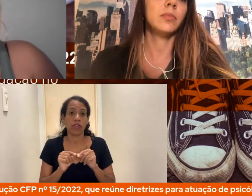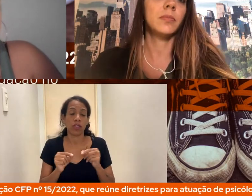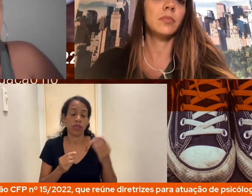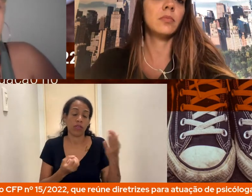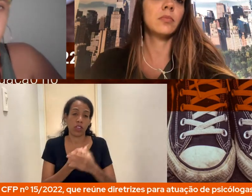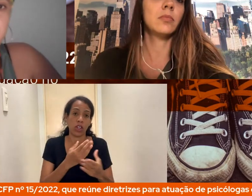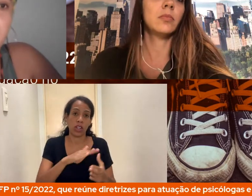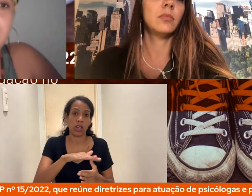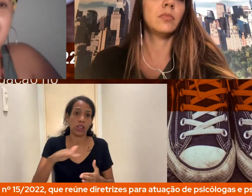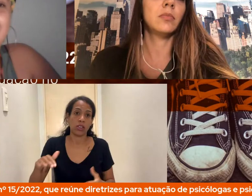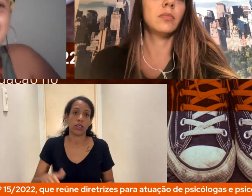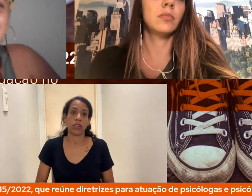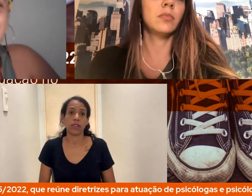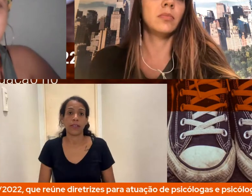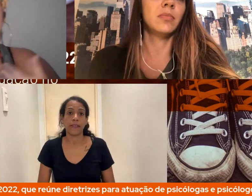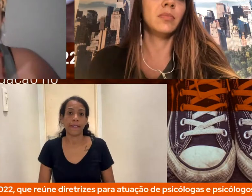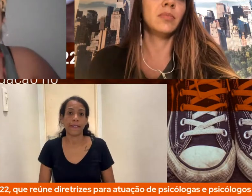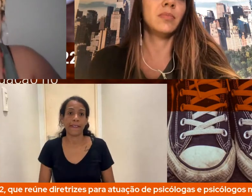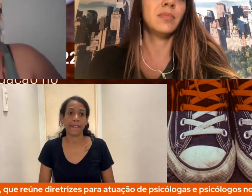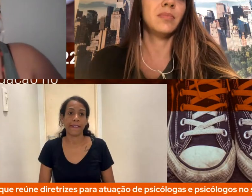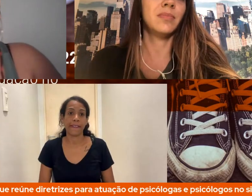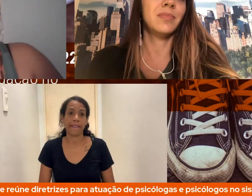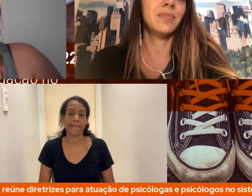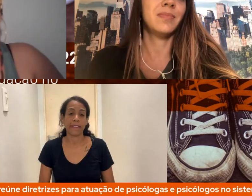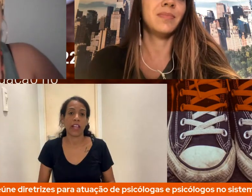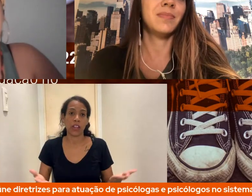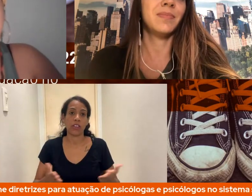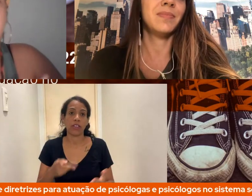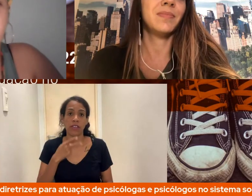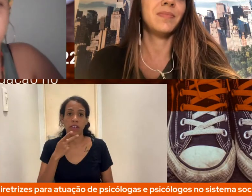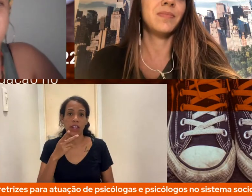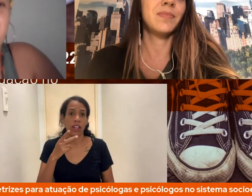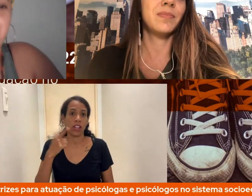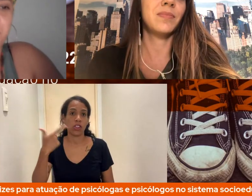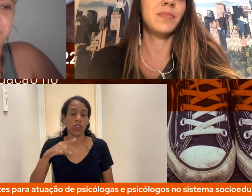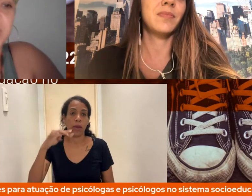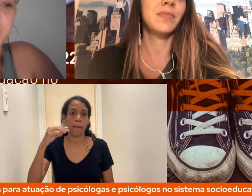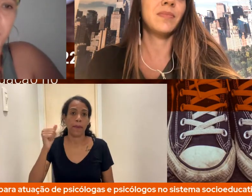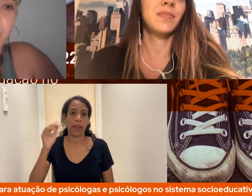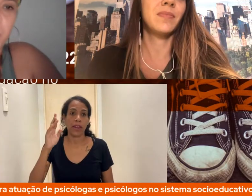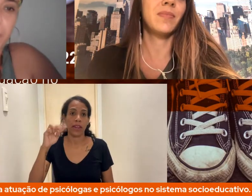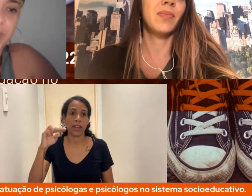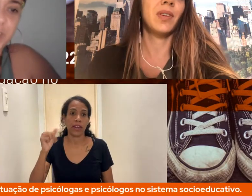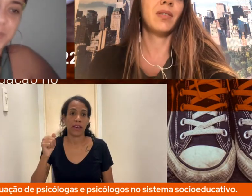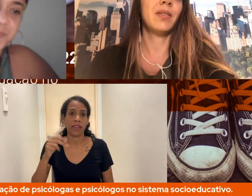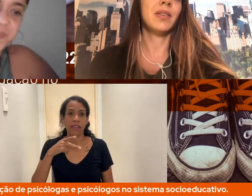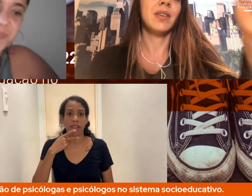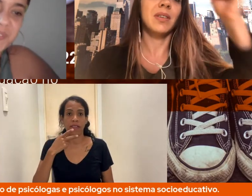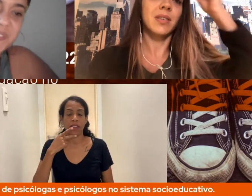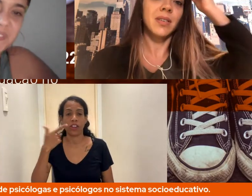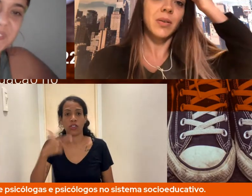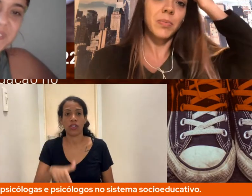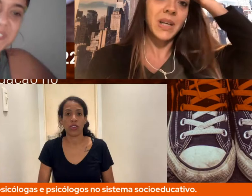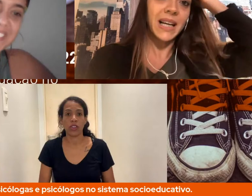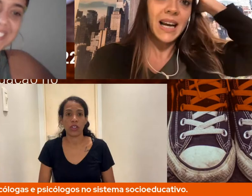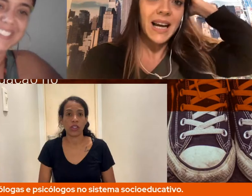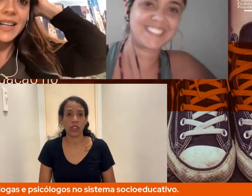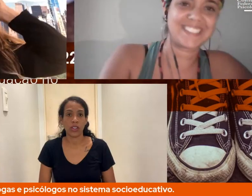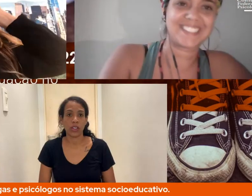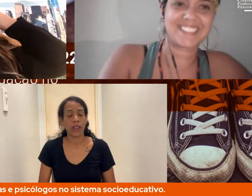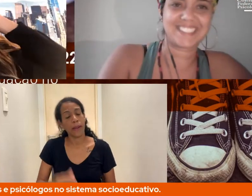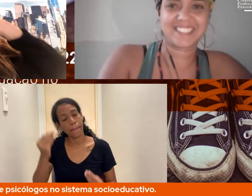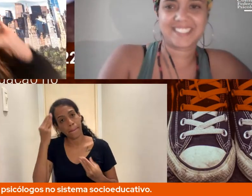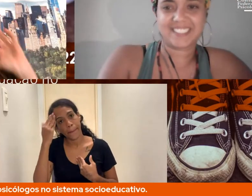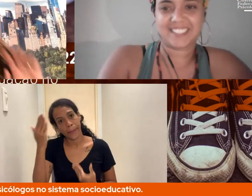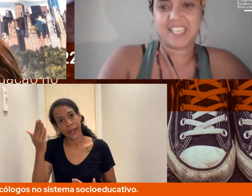nossos atendimentos. Vou passar para a Marina, depois eu volto falando um pouquinho mais.